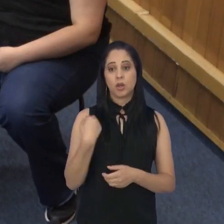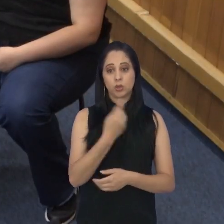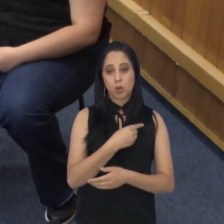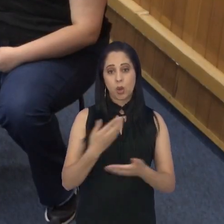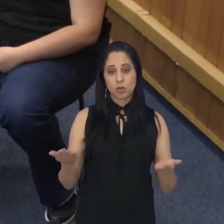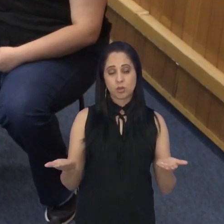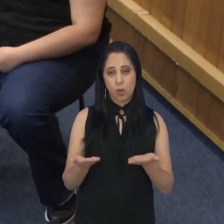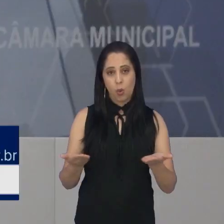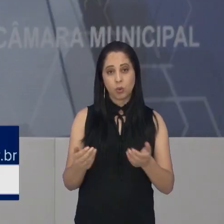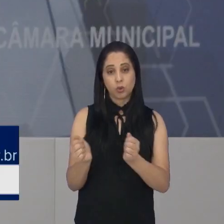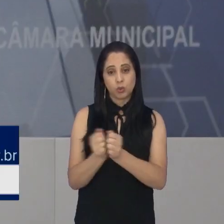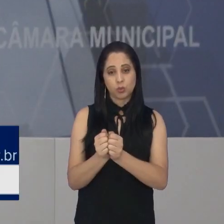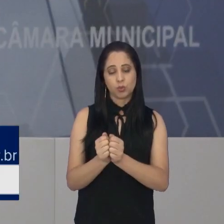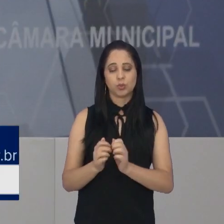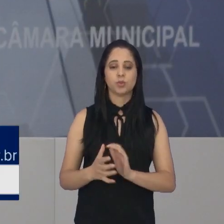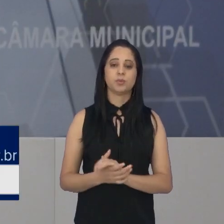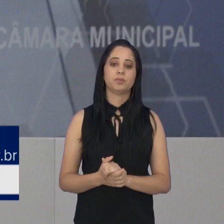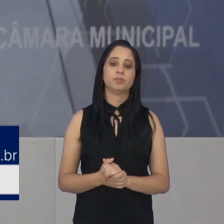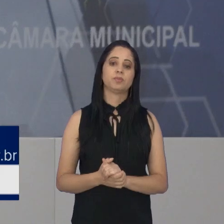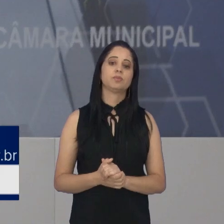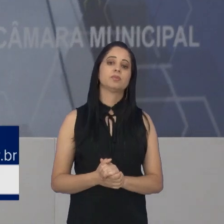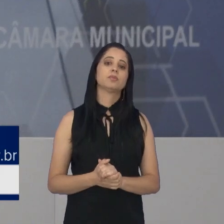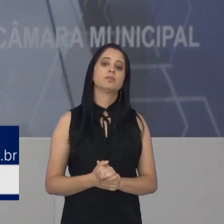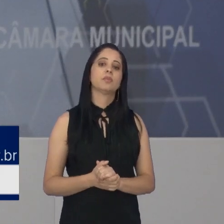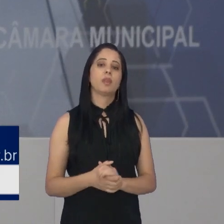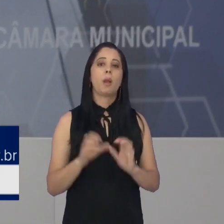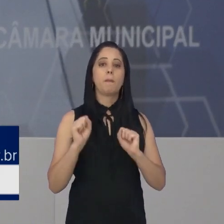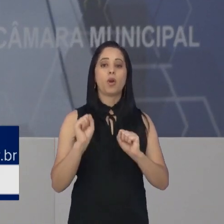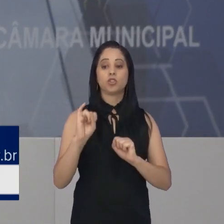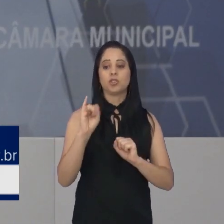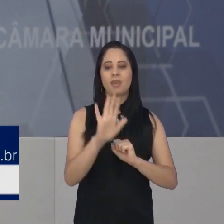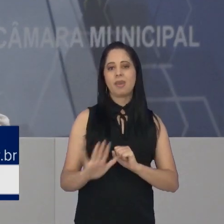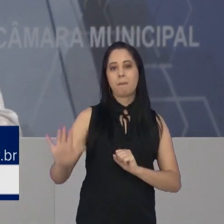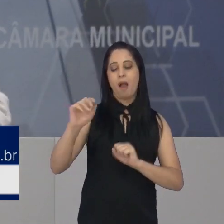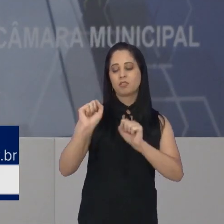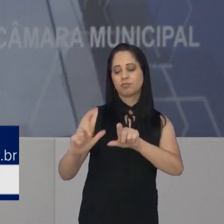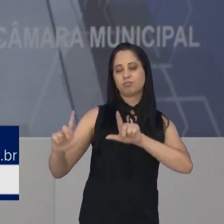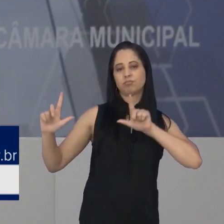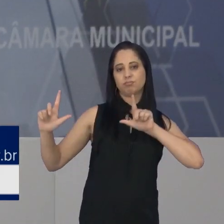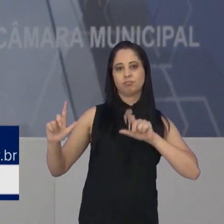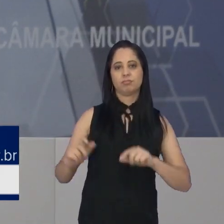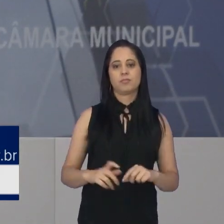participar. Se possível, pode colocar a imagem. Obrigado.